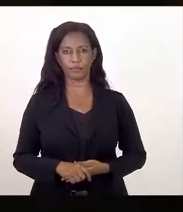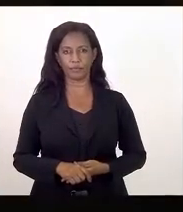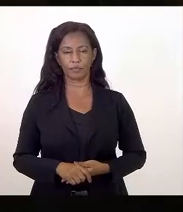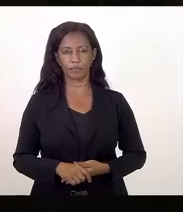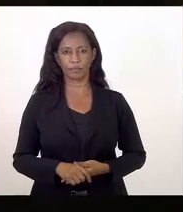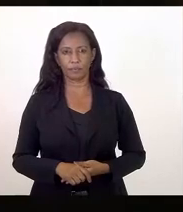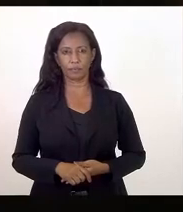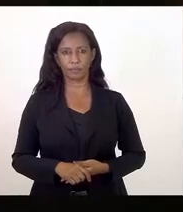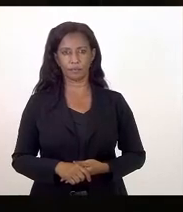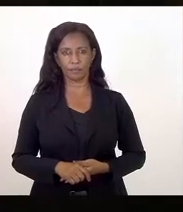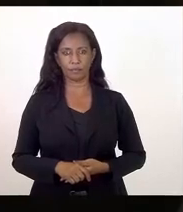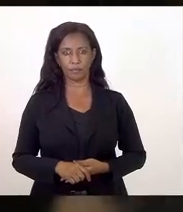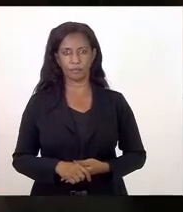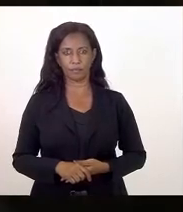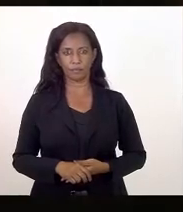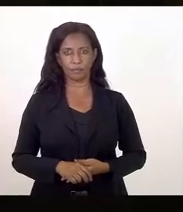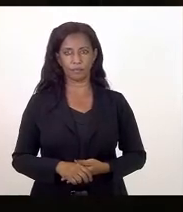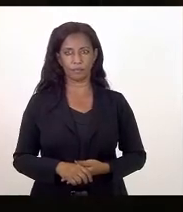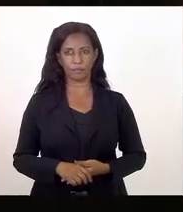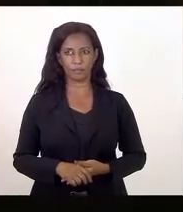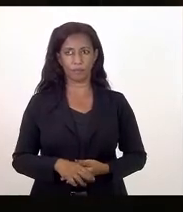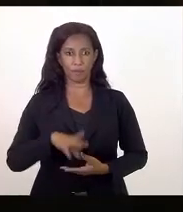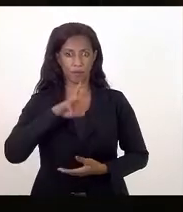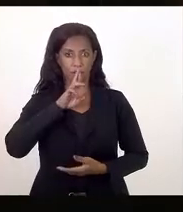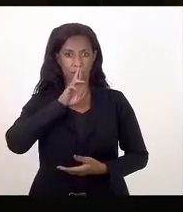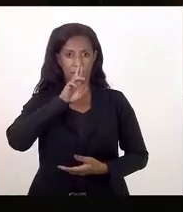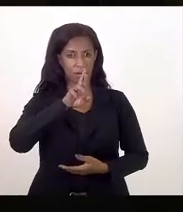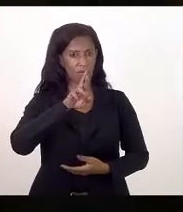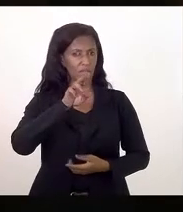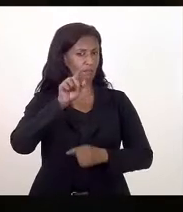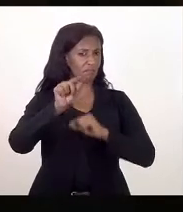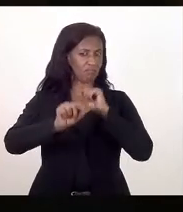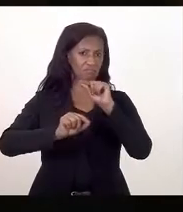A decisão que vossa excelência tomar,